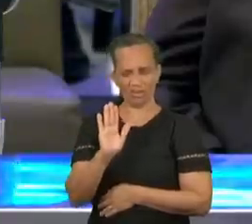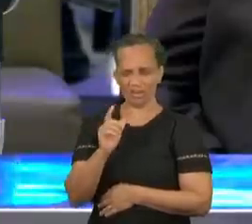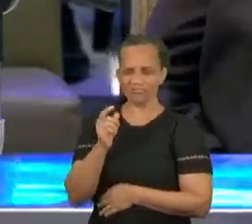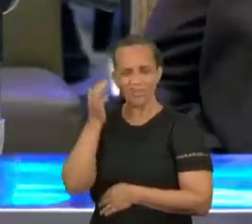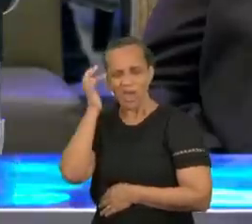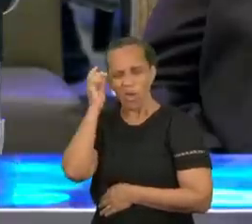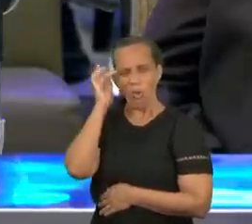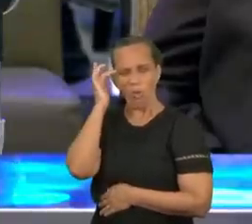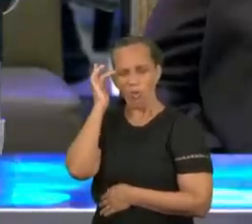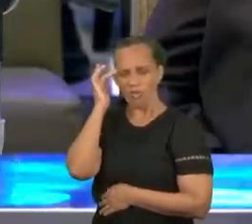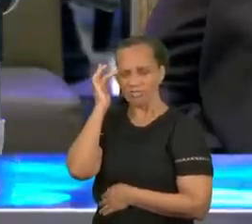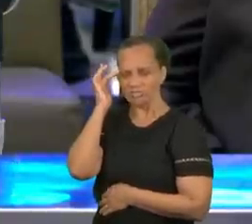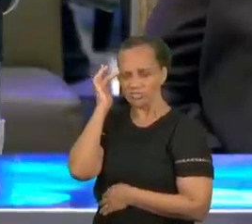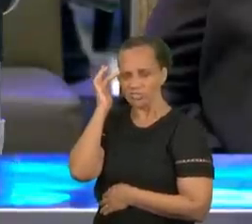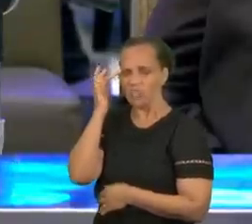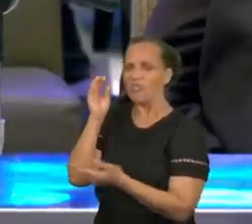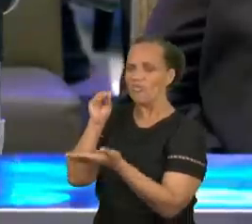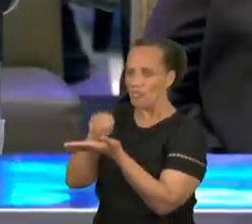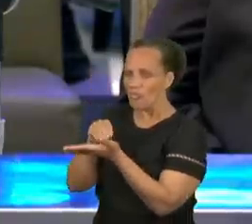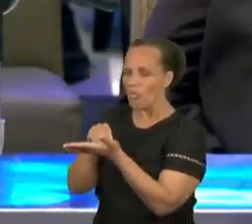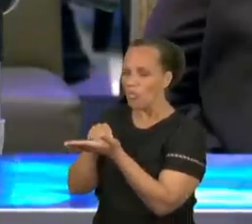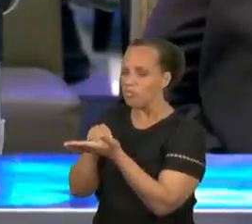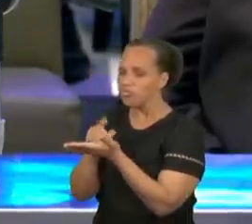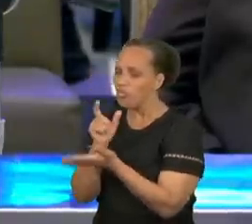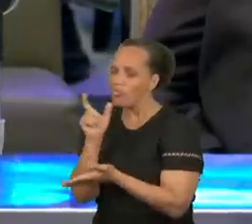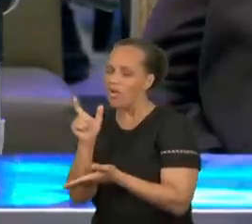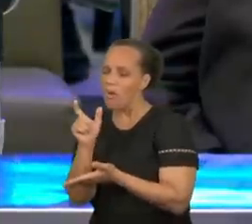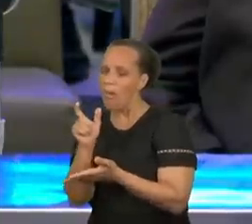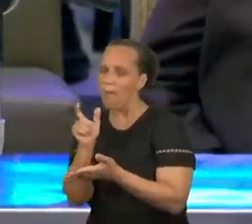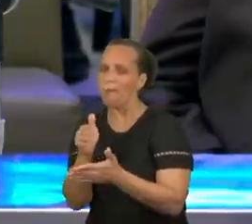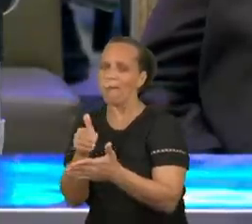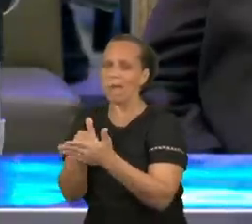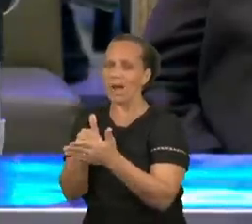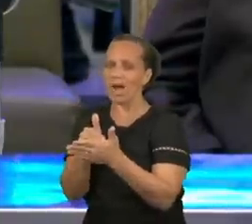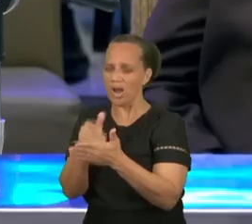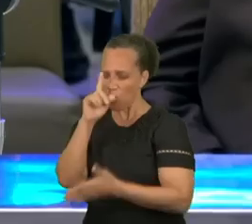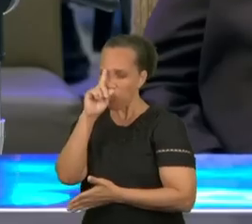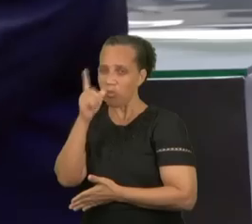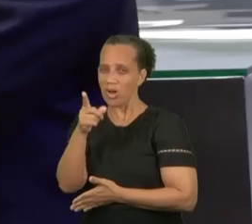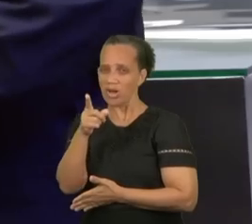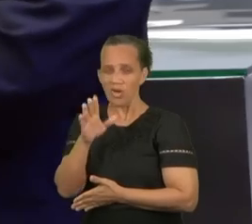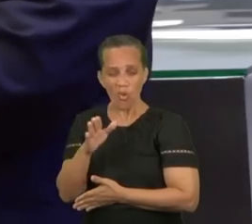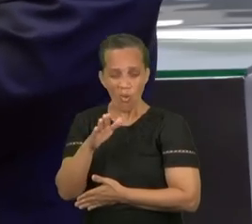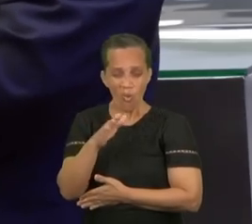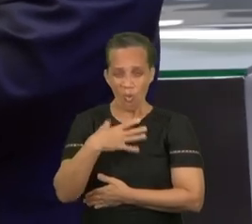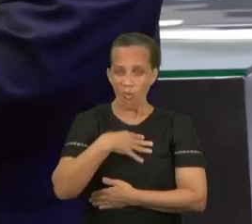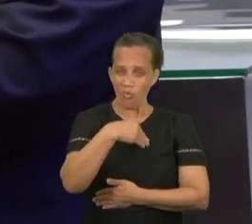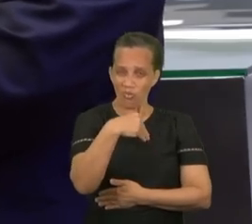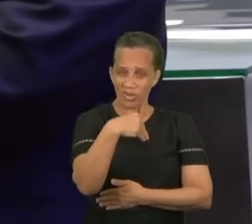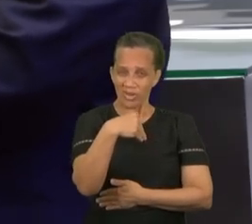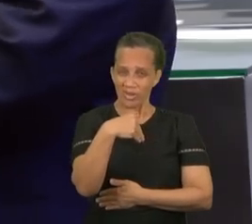Esse pai da parábola um limite uma decisão o filho mais novo